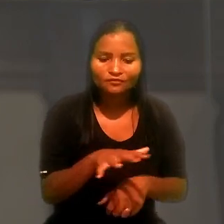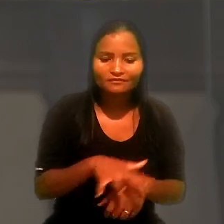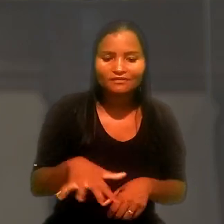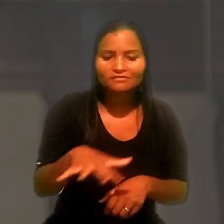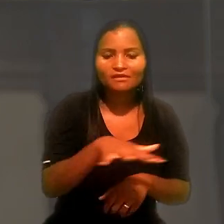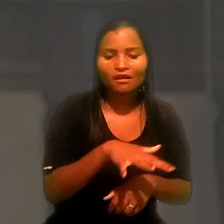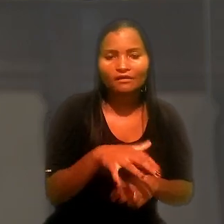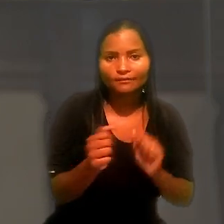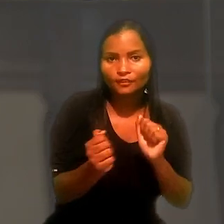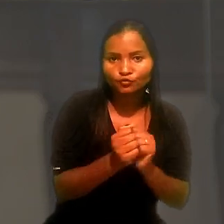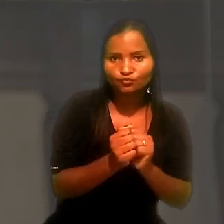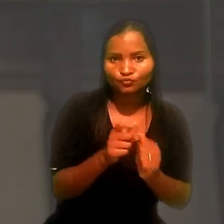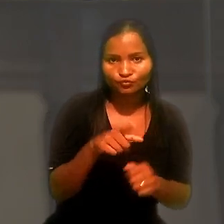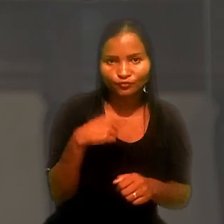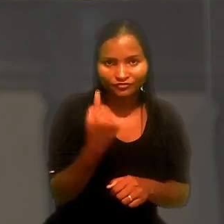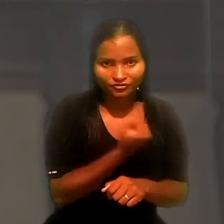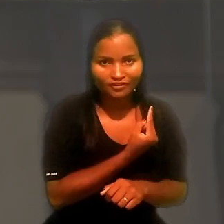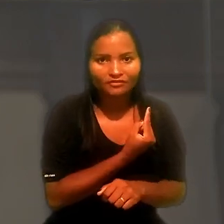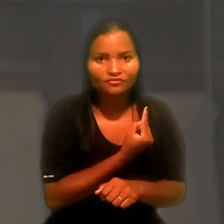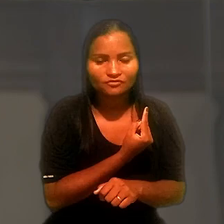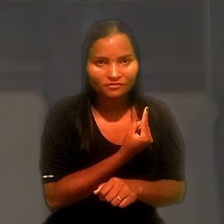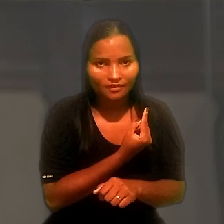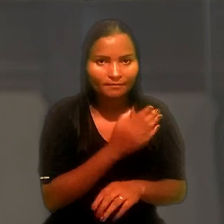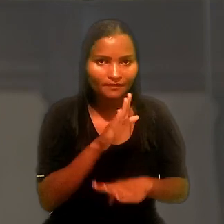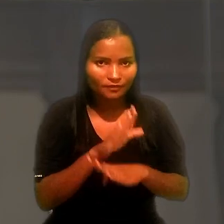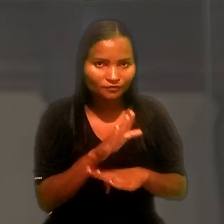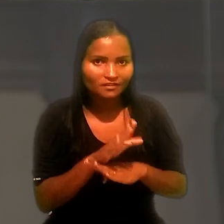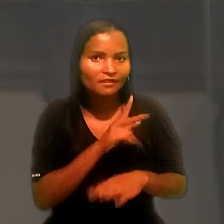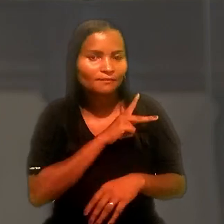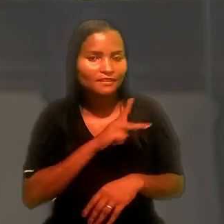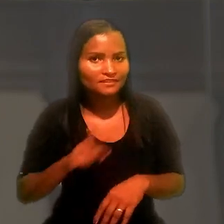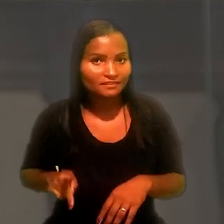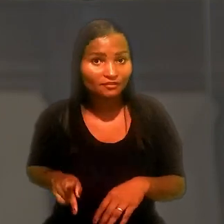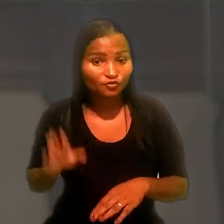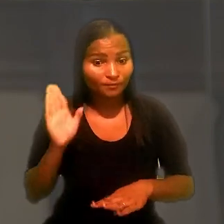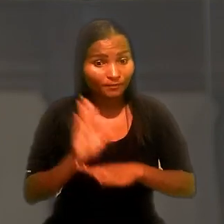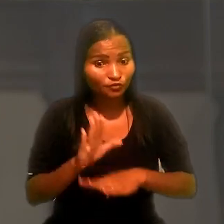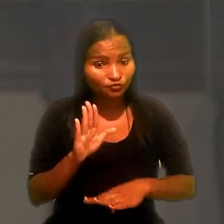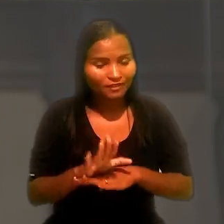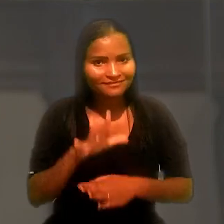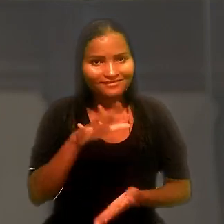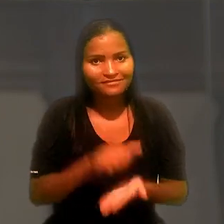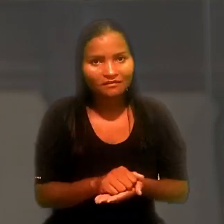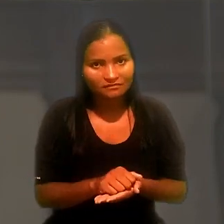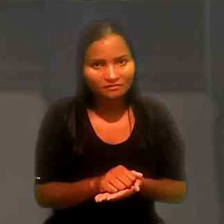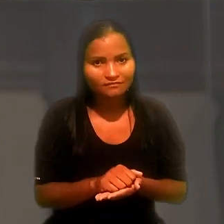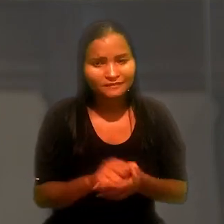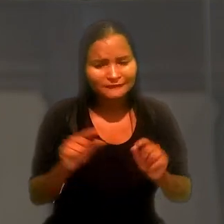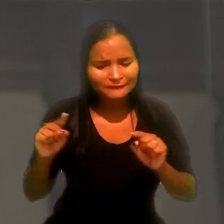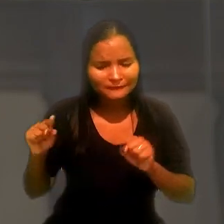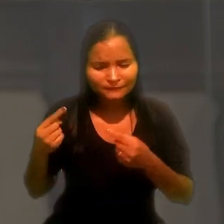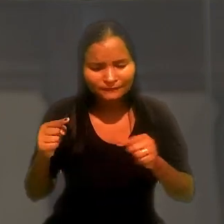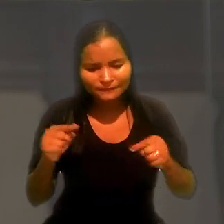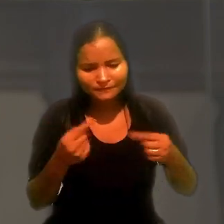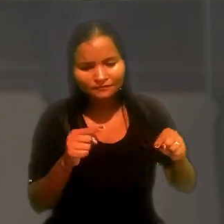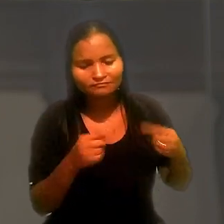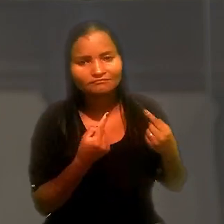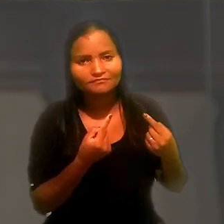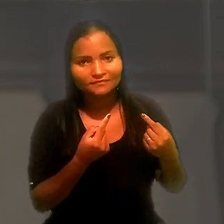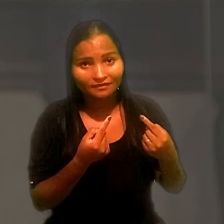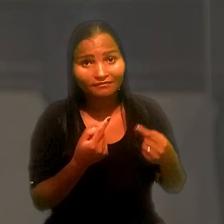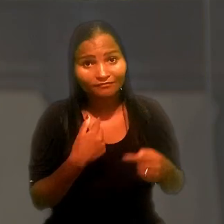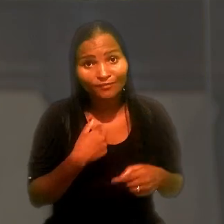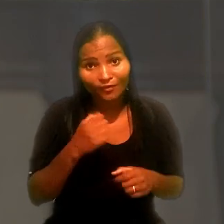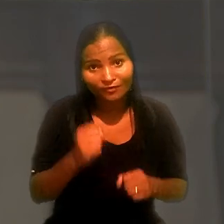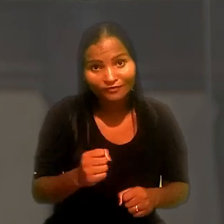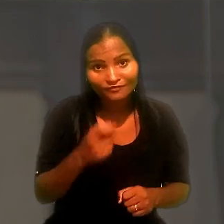para estar ao nosso lado, como auxiliares da presidência, para ajudar na implantação. Os desafios foram vários. Eu cito